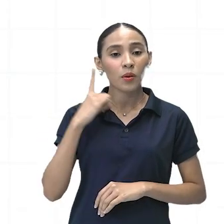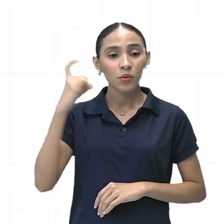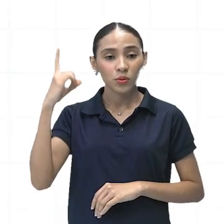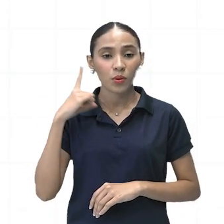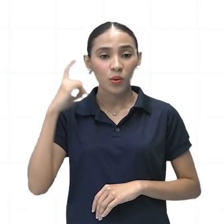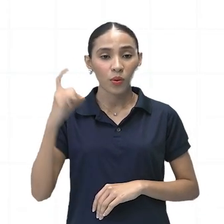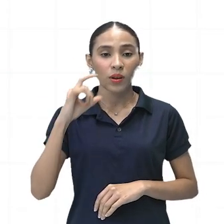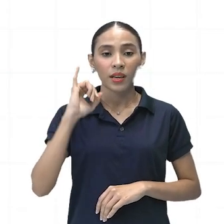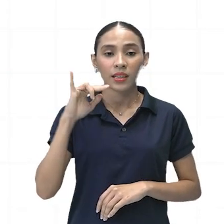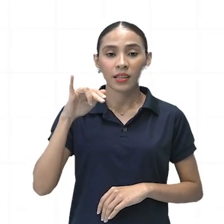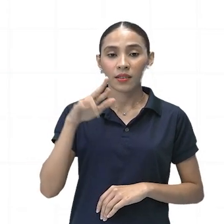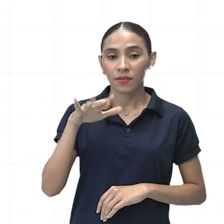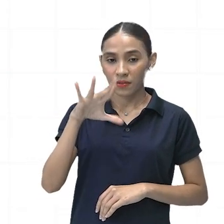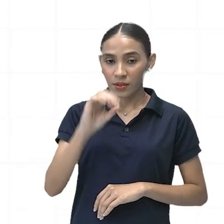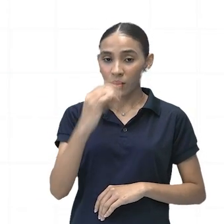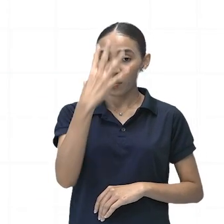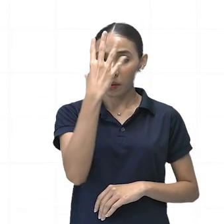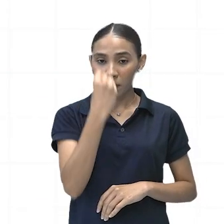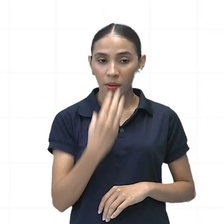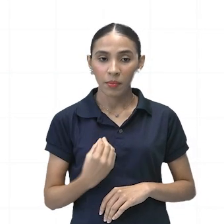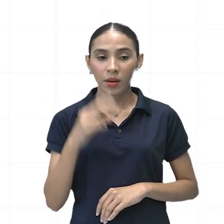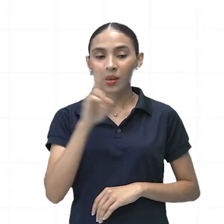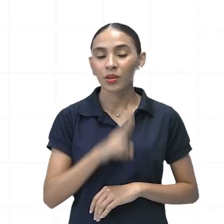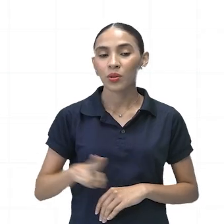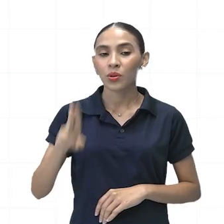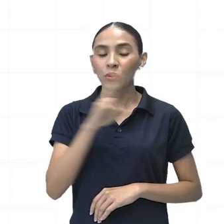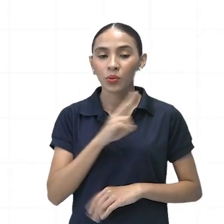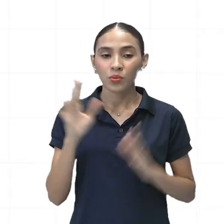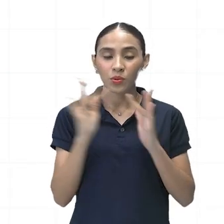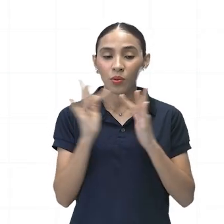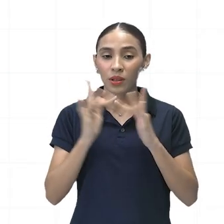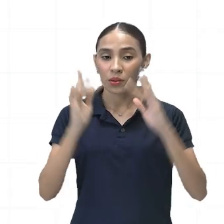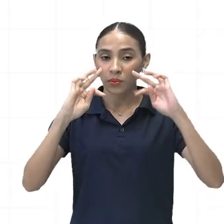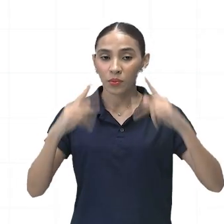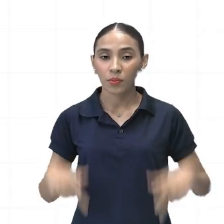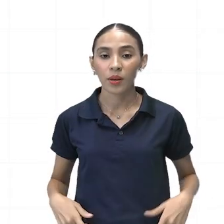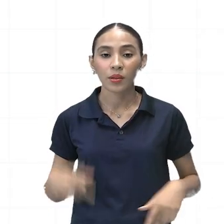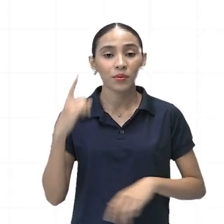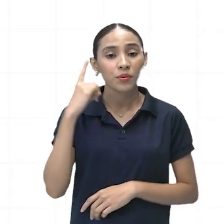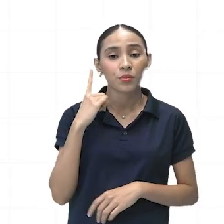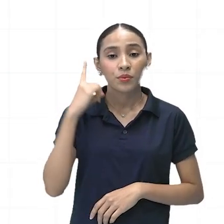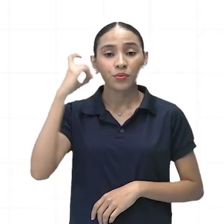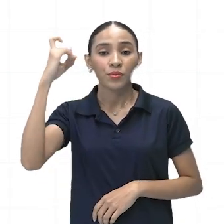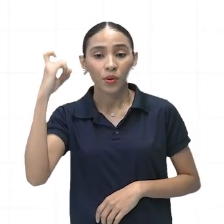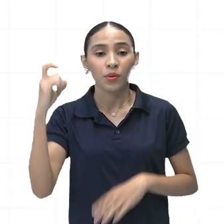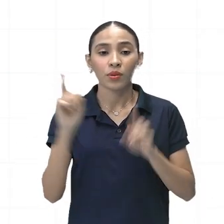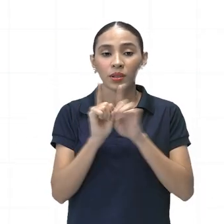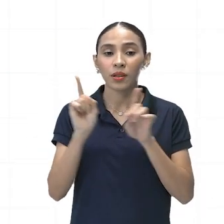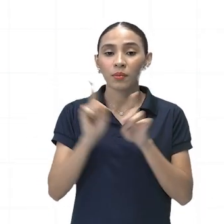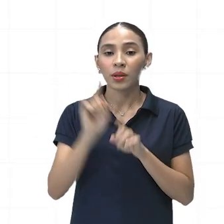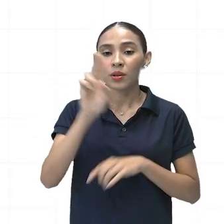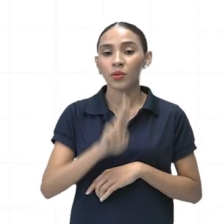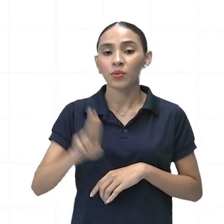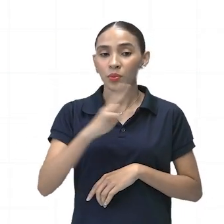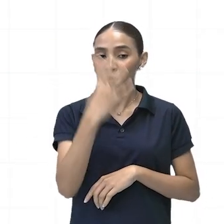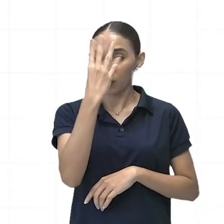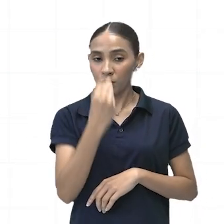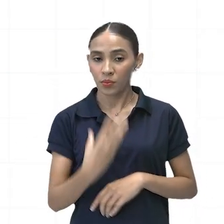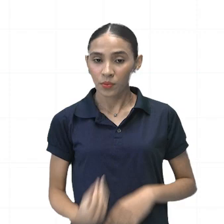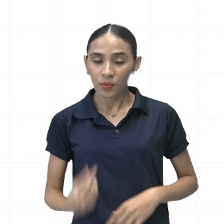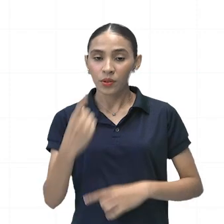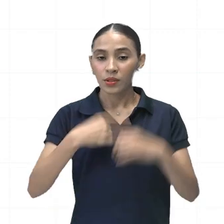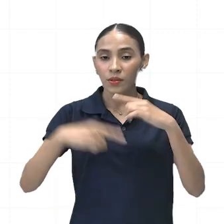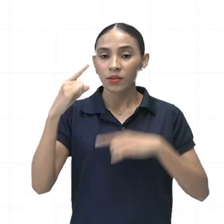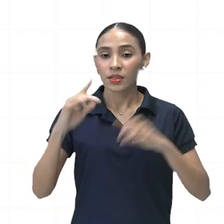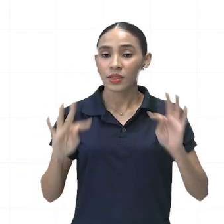Som, infrassom e ultrassom, e sua utilização por seres vivos. Som, infrassom e ultrassom, e sua utilização